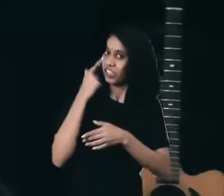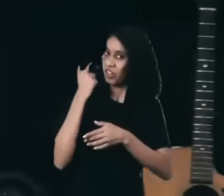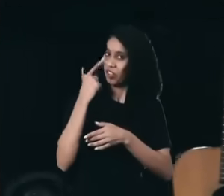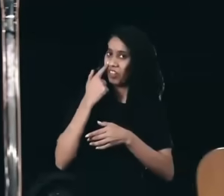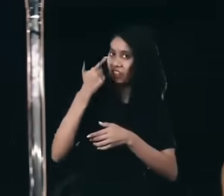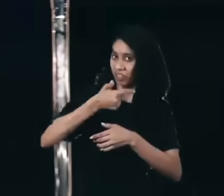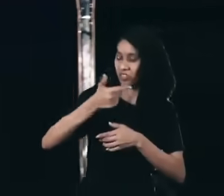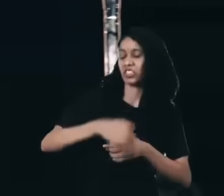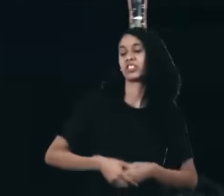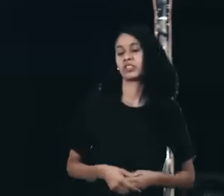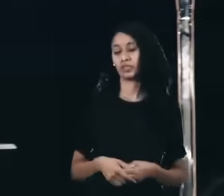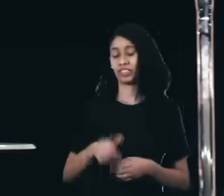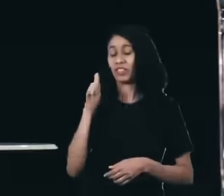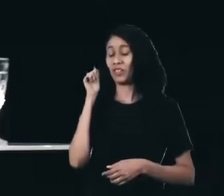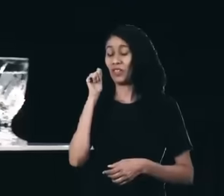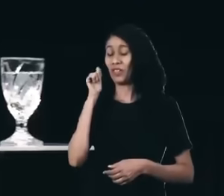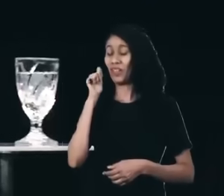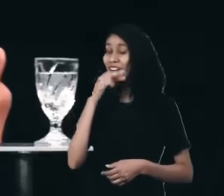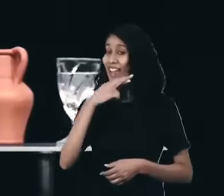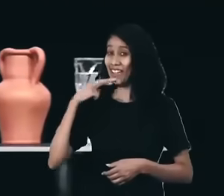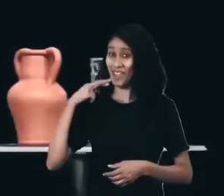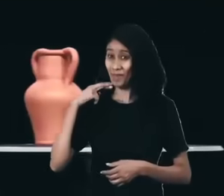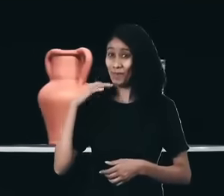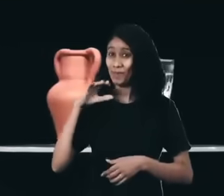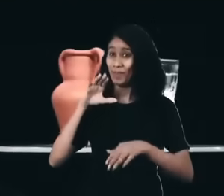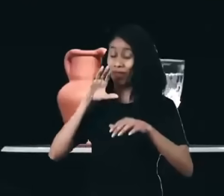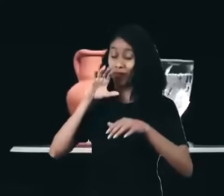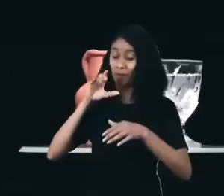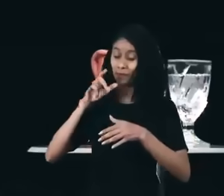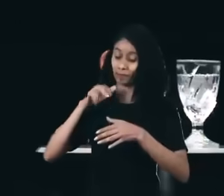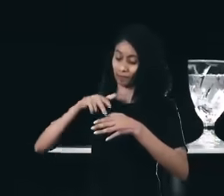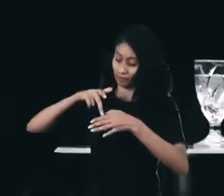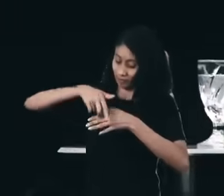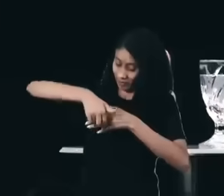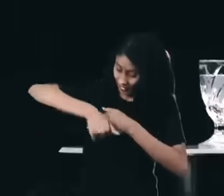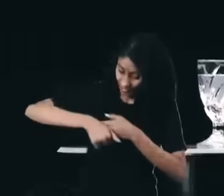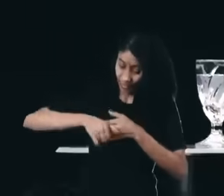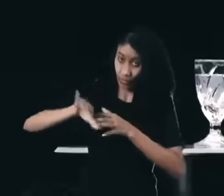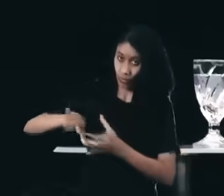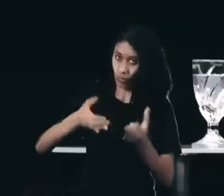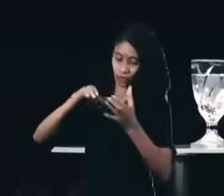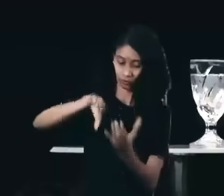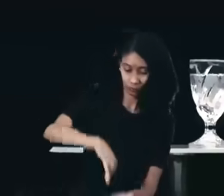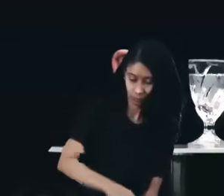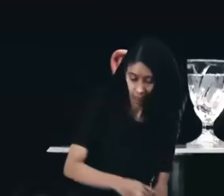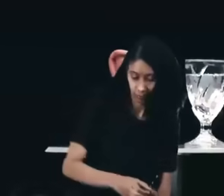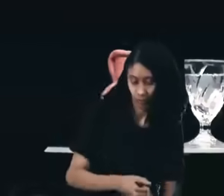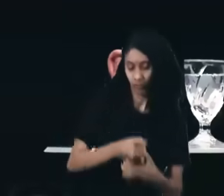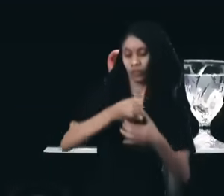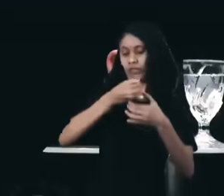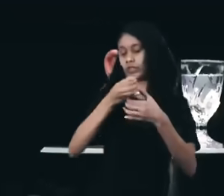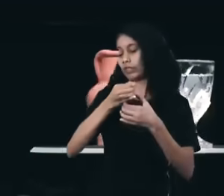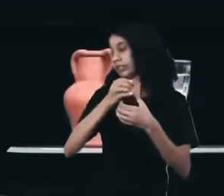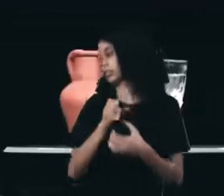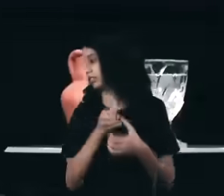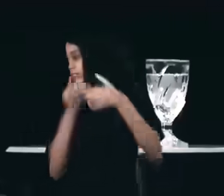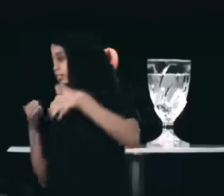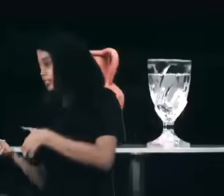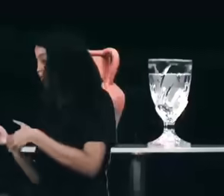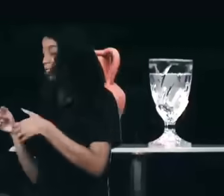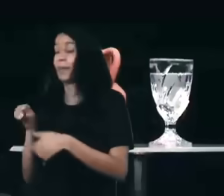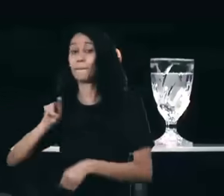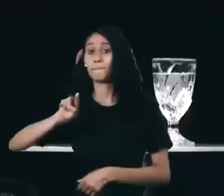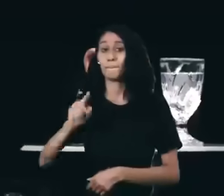comigo. Ela pegou 1.000 litros de água e fez 50 viagens para